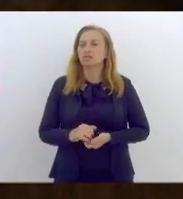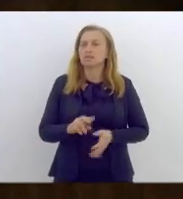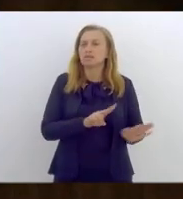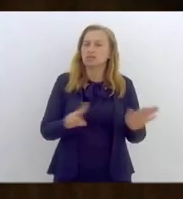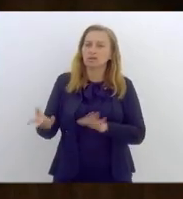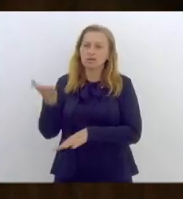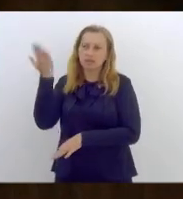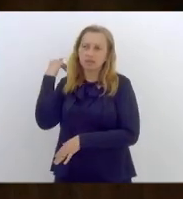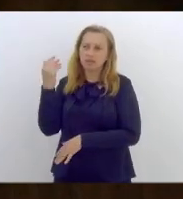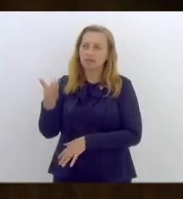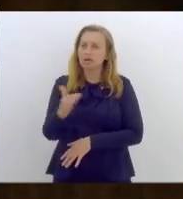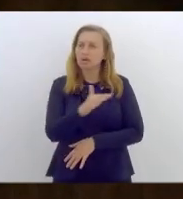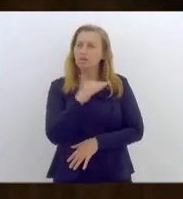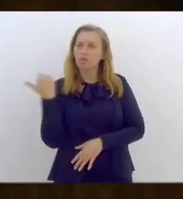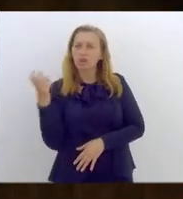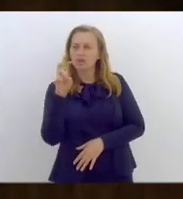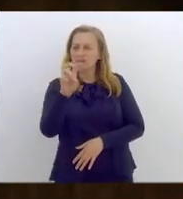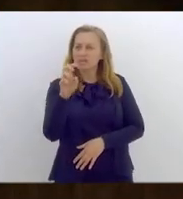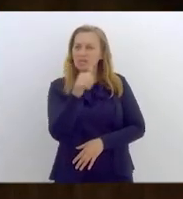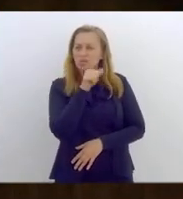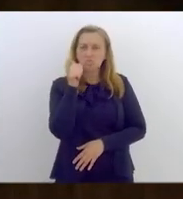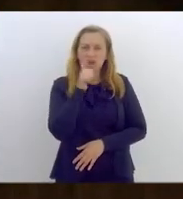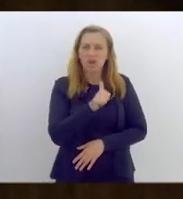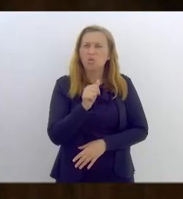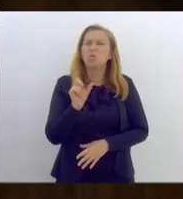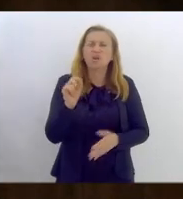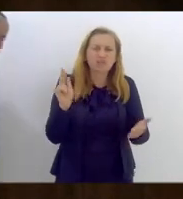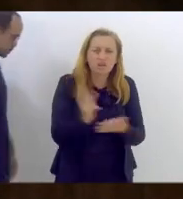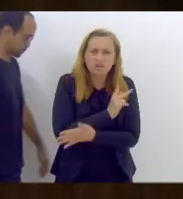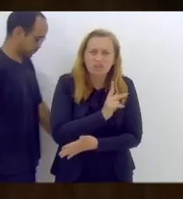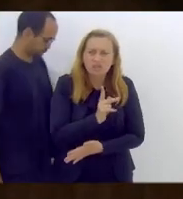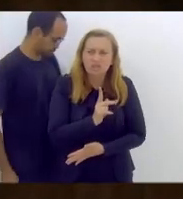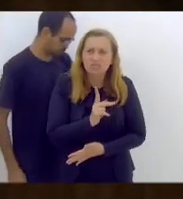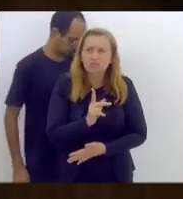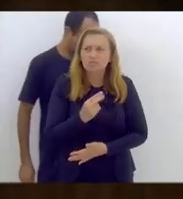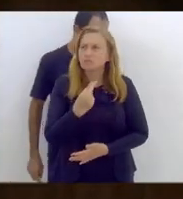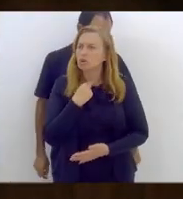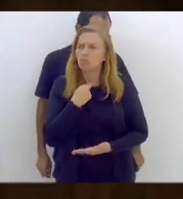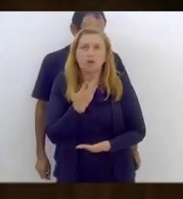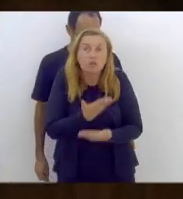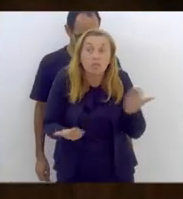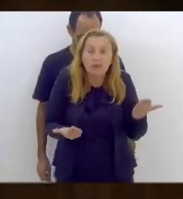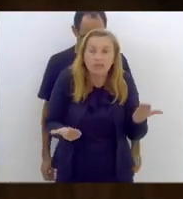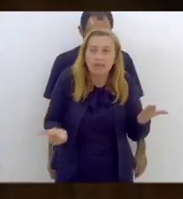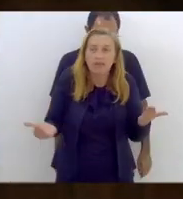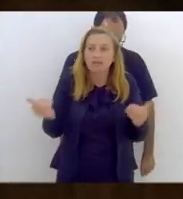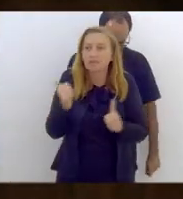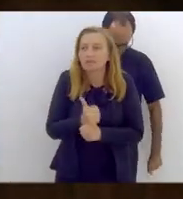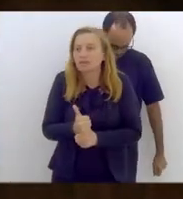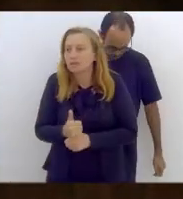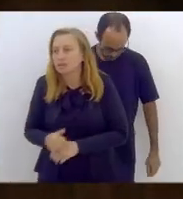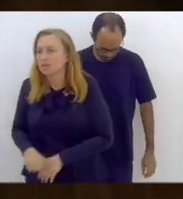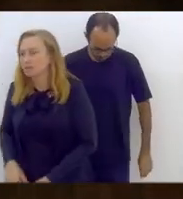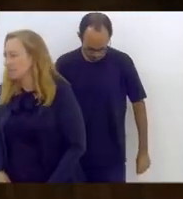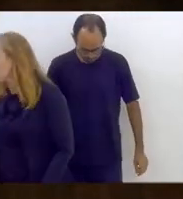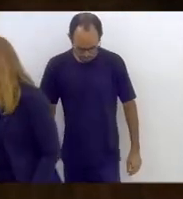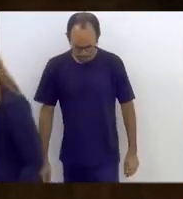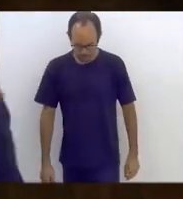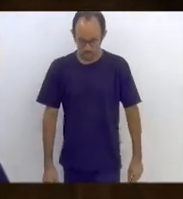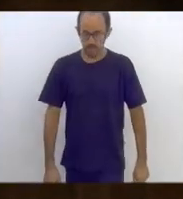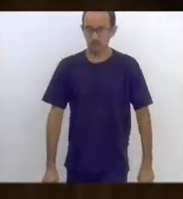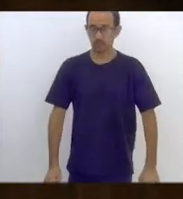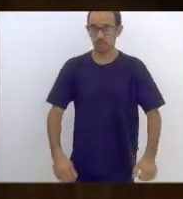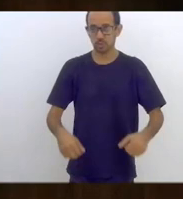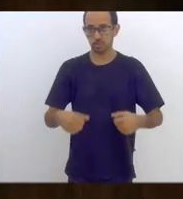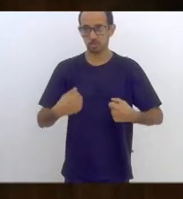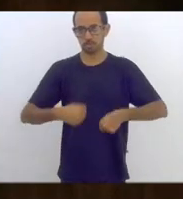cinco mulheres sem que que tá acontecendo mas a gente não pode perder a capacidade de se indignar então